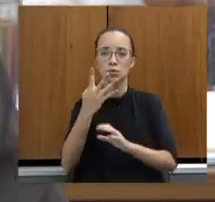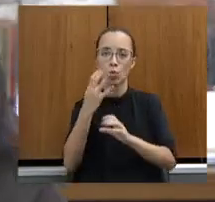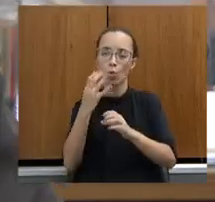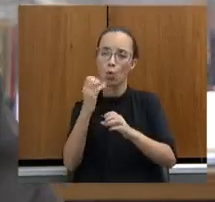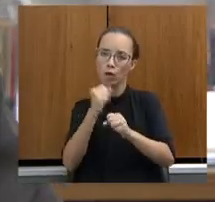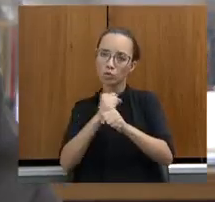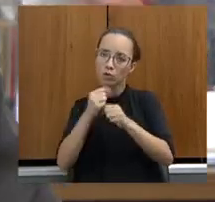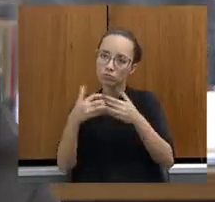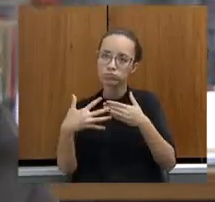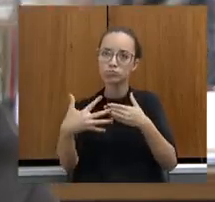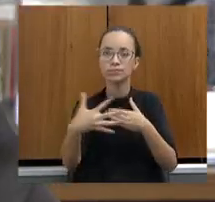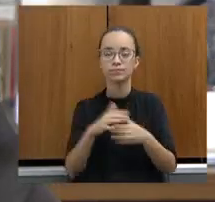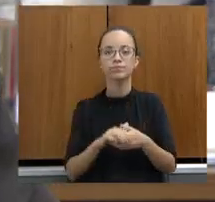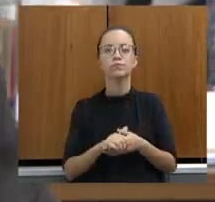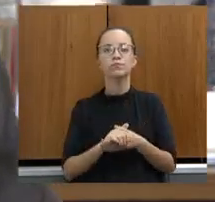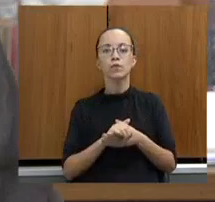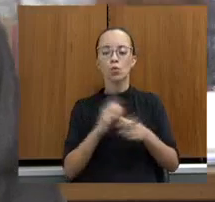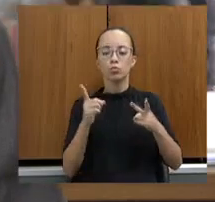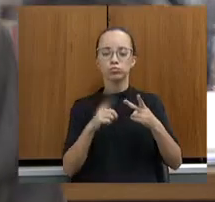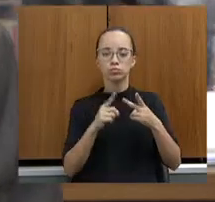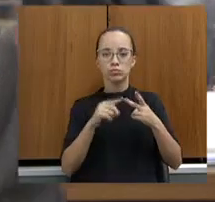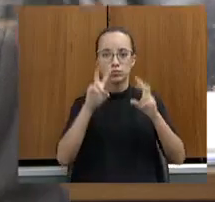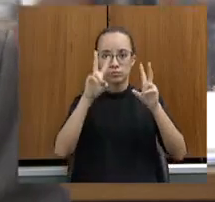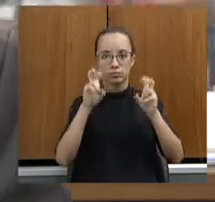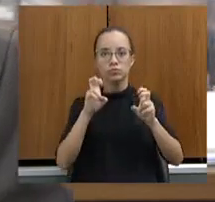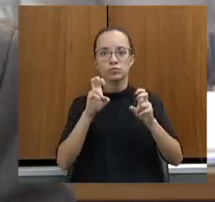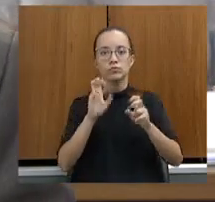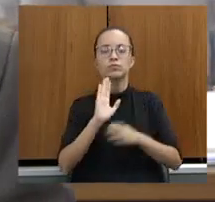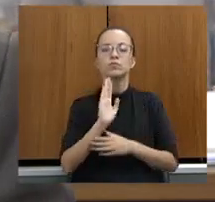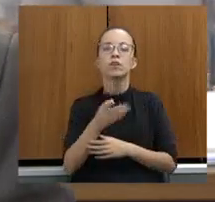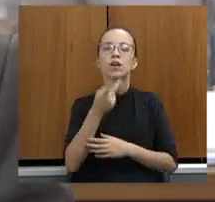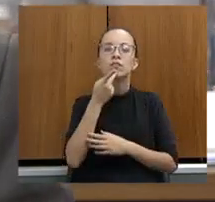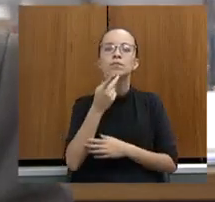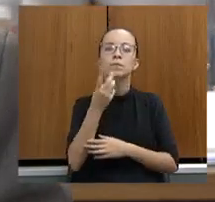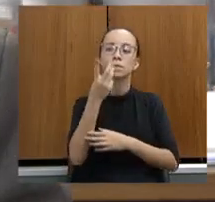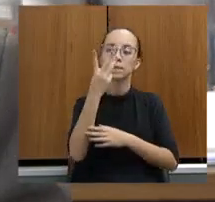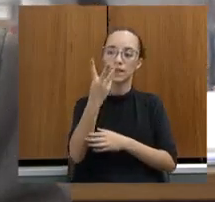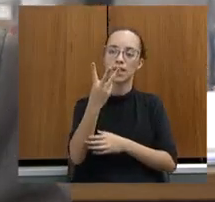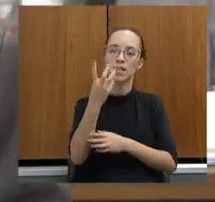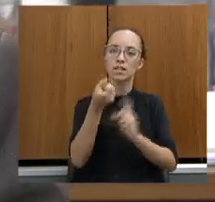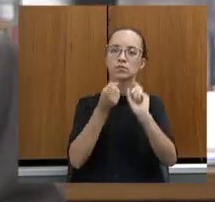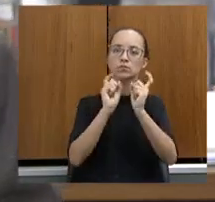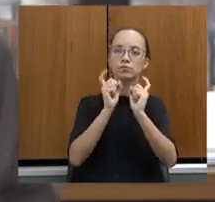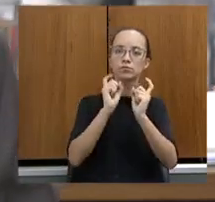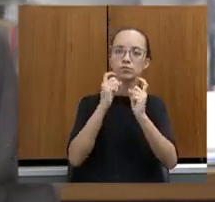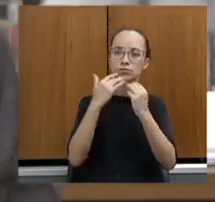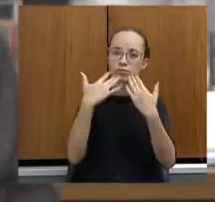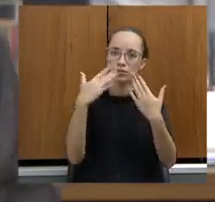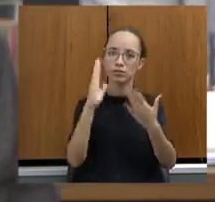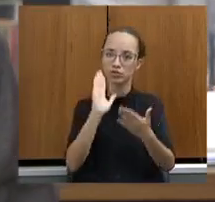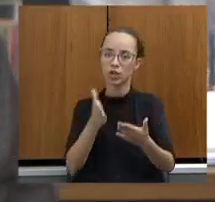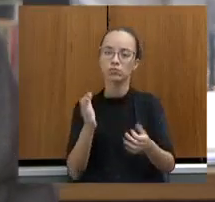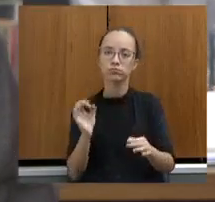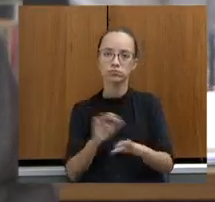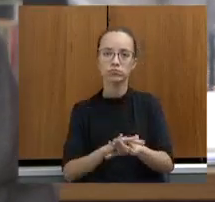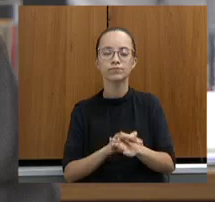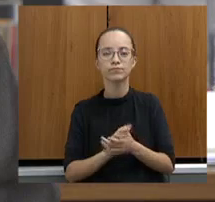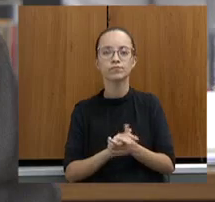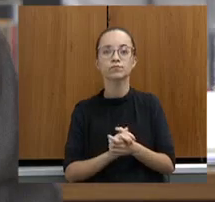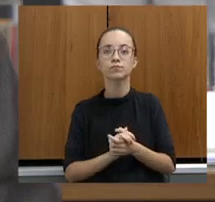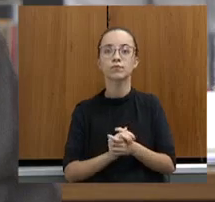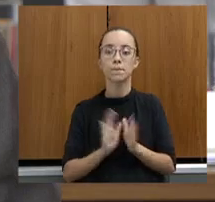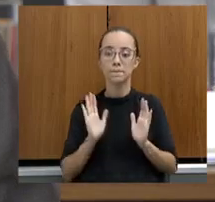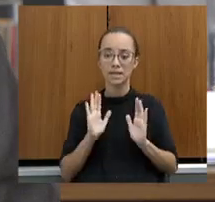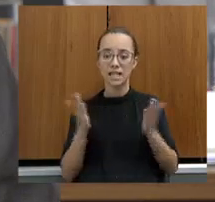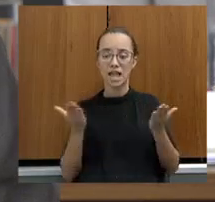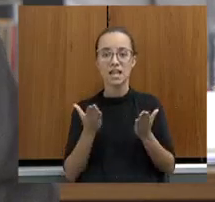O Segundo assunto é já foi objeto de três audiência pública secretária e goreto essa vai ser